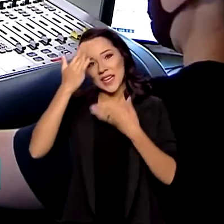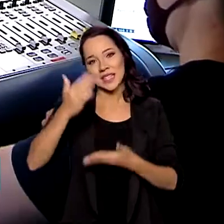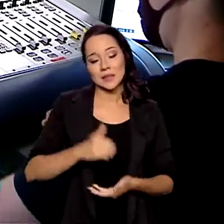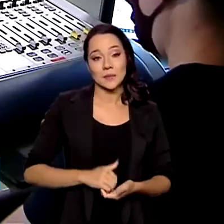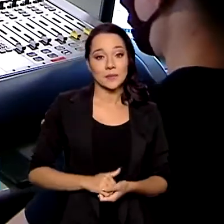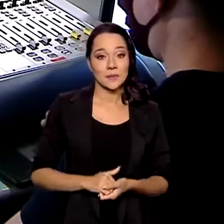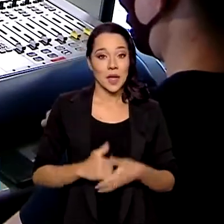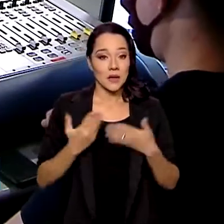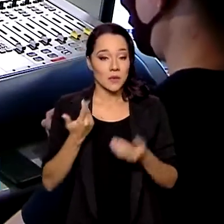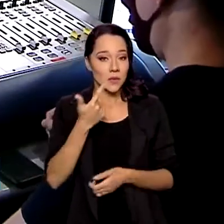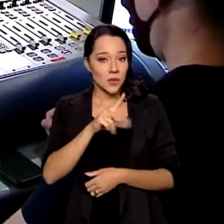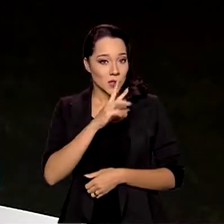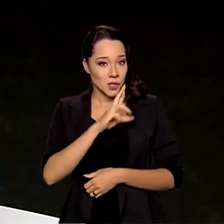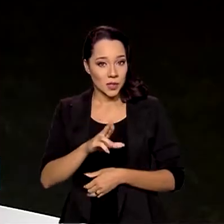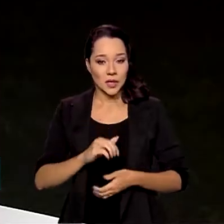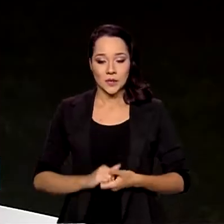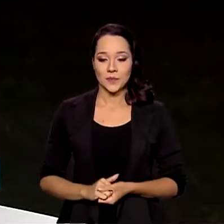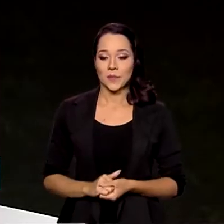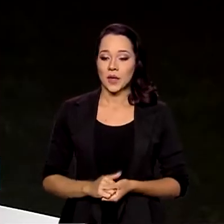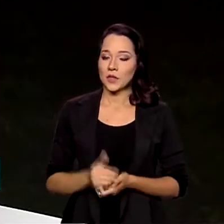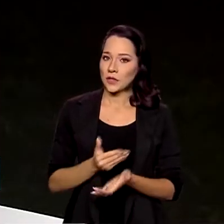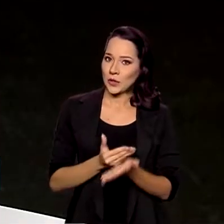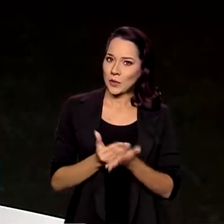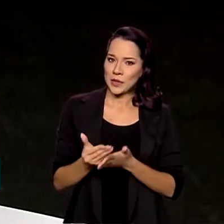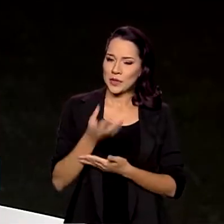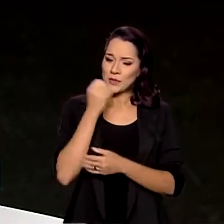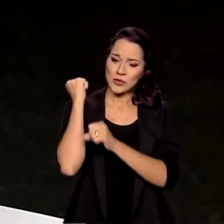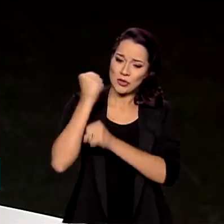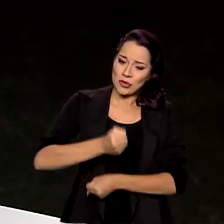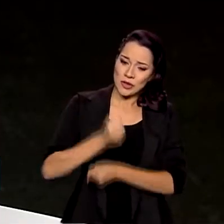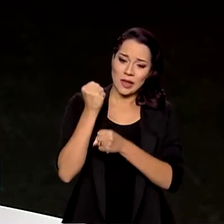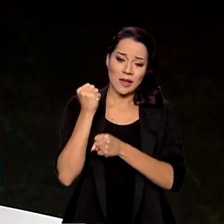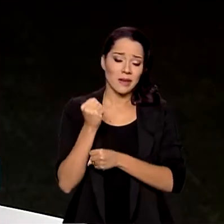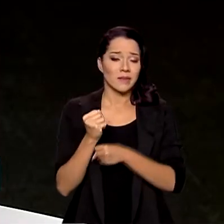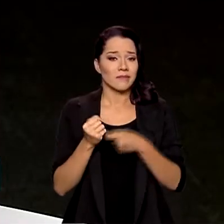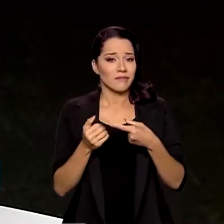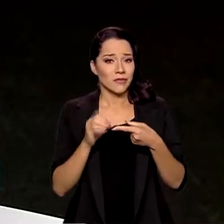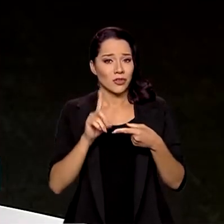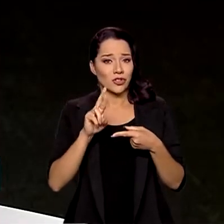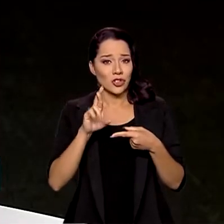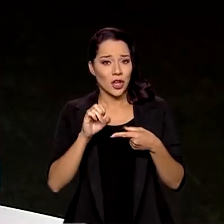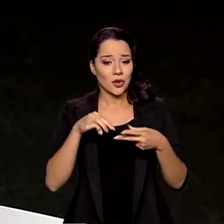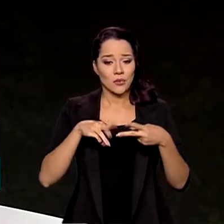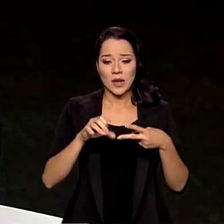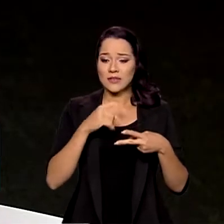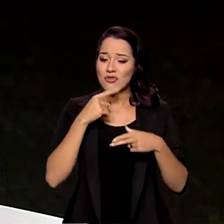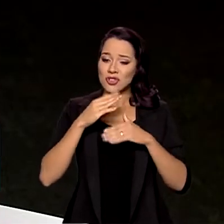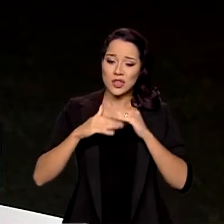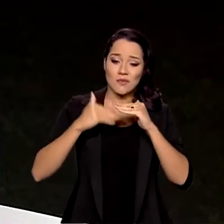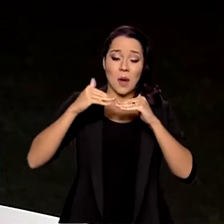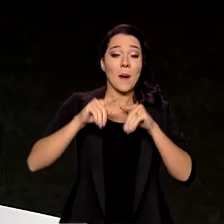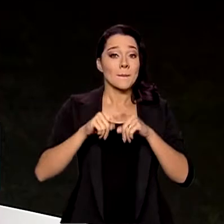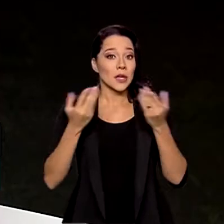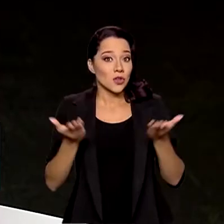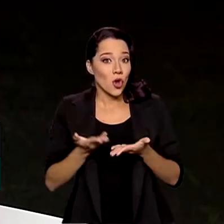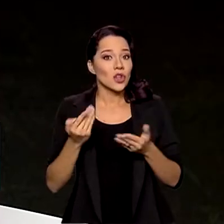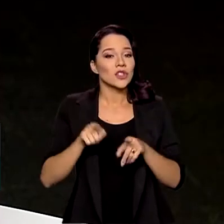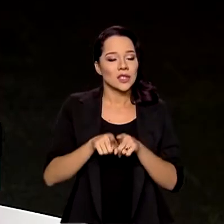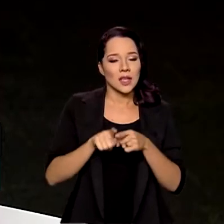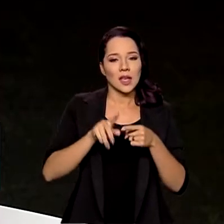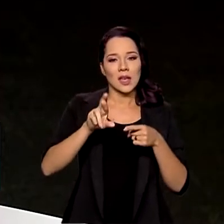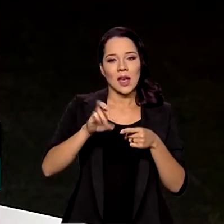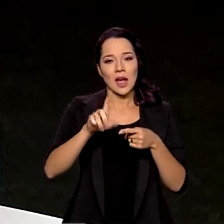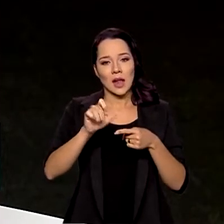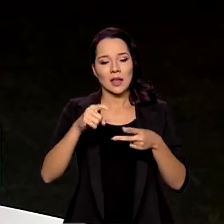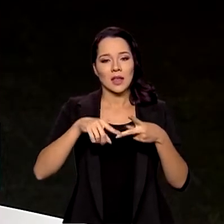E vamos a outros resultados. A gente não começou bem no judô com Diego Marques e Carla Cardoso, que não avançaram. Mas hoje tem Harley Damião Arruda